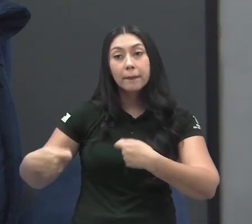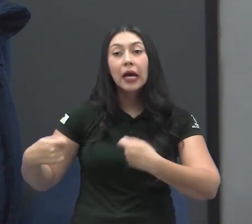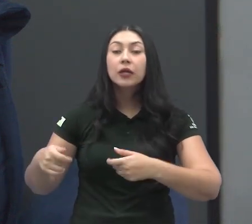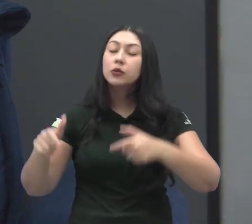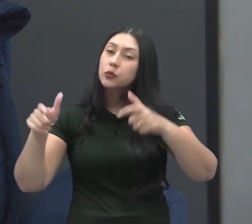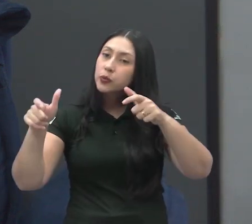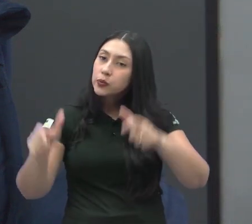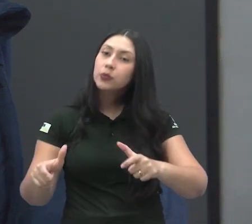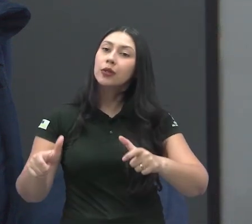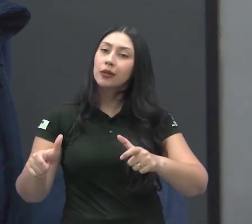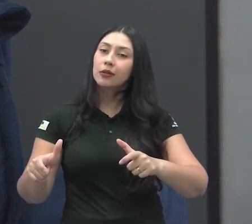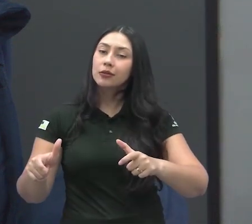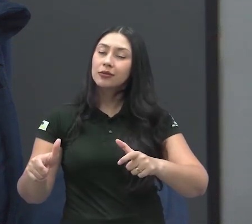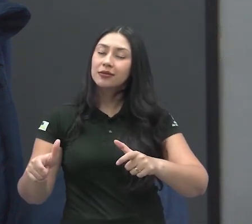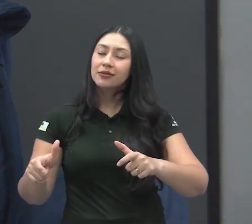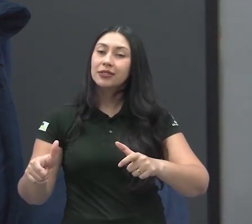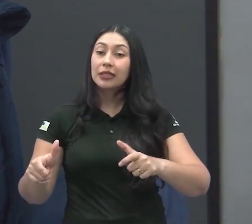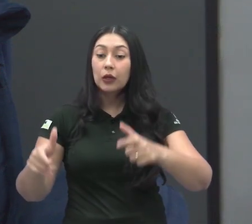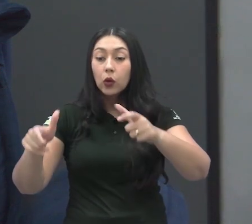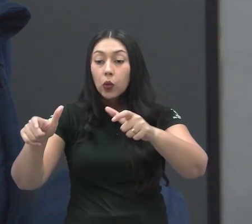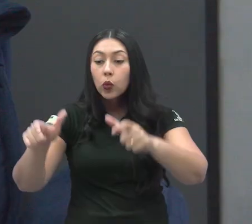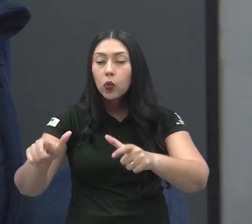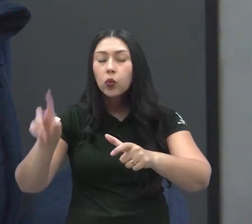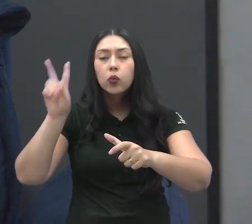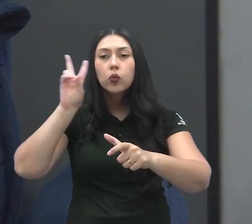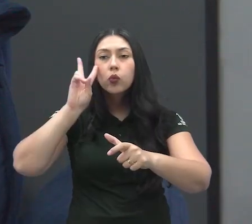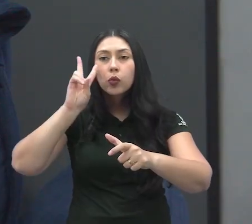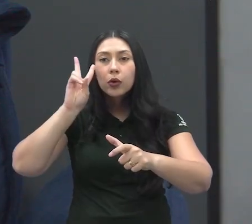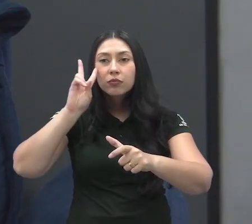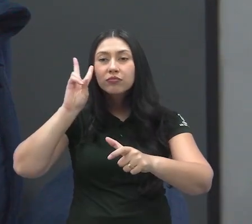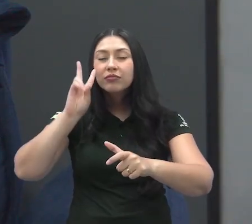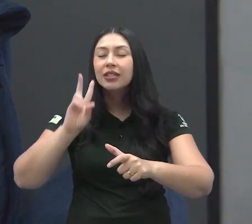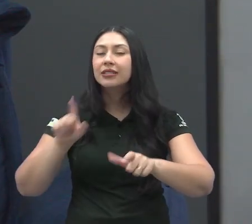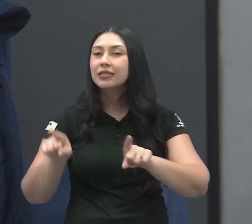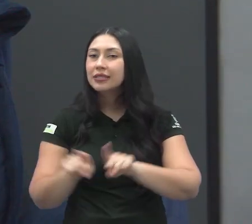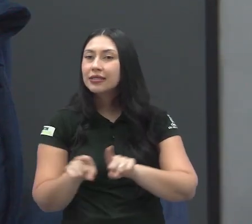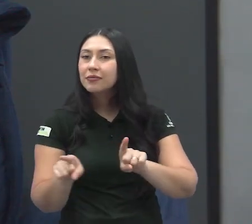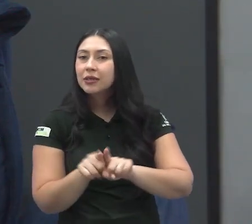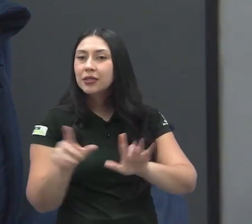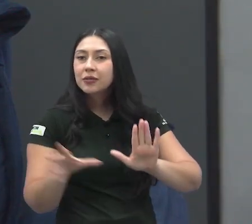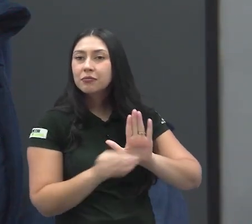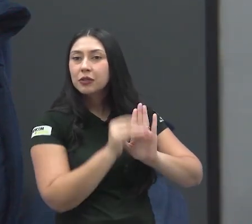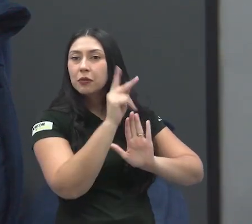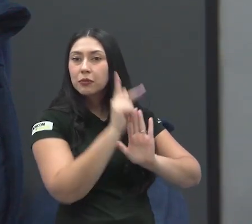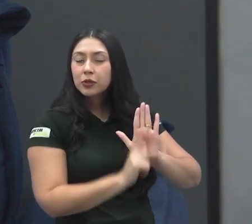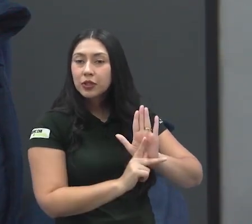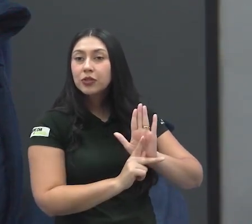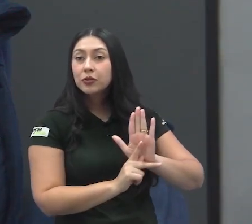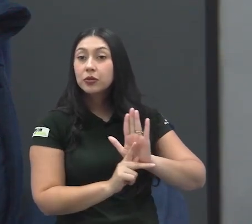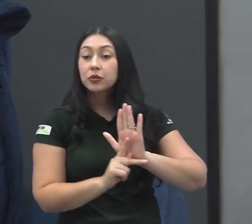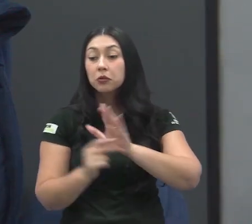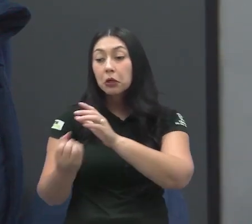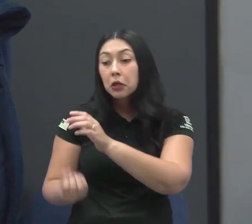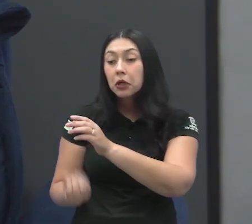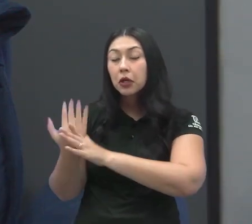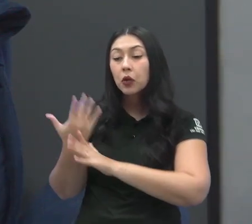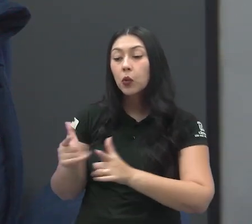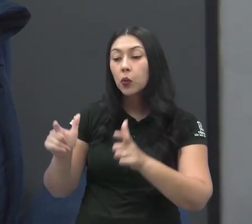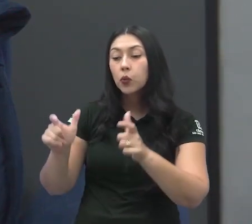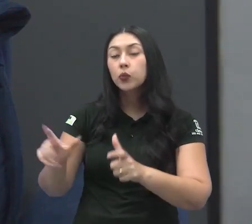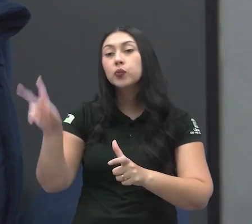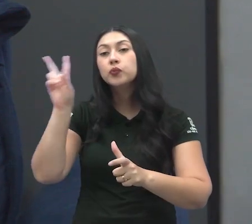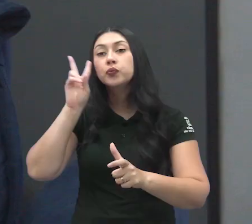de um local, né? Então, esse memorial que a gente fez o projeto também, implantando um memorial para que